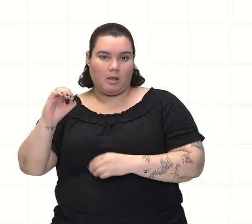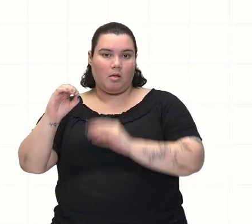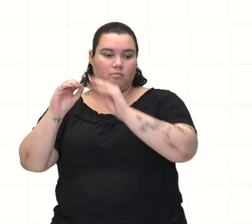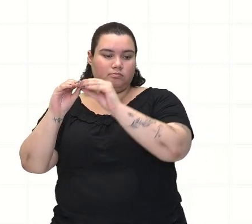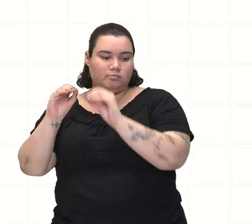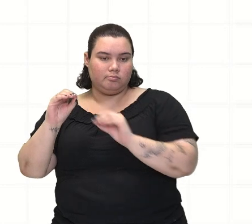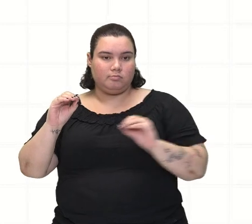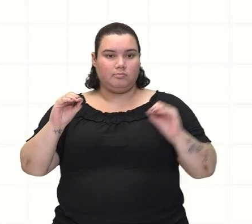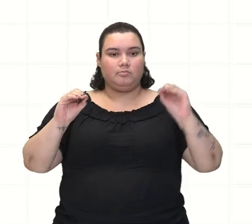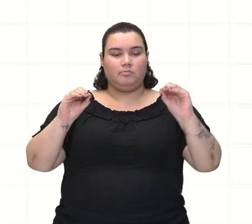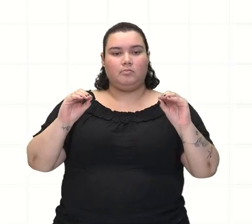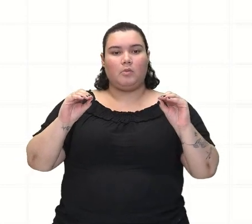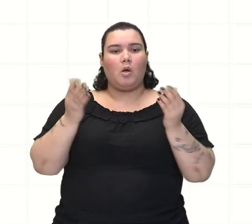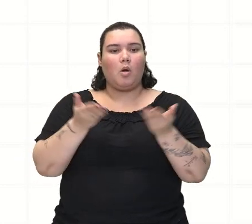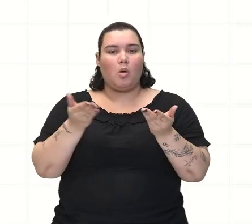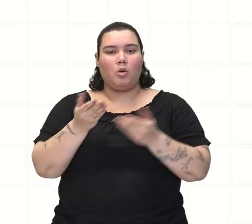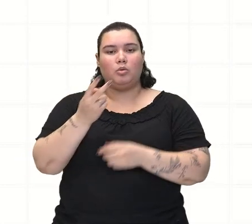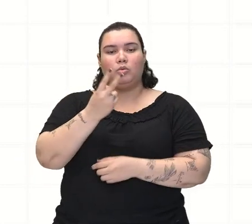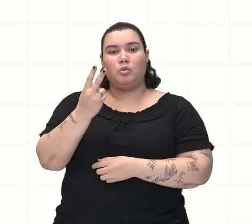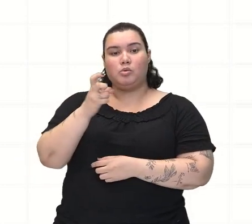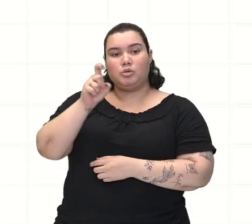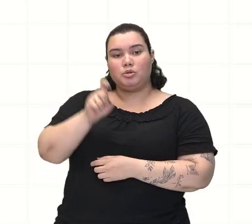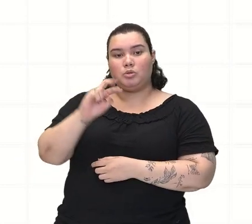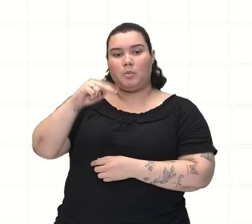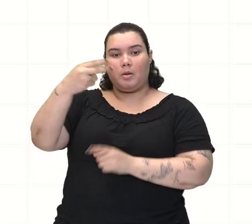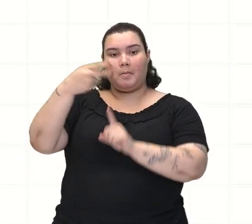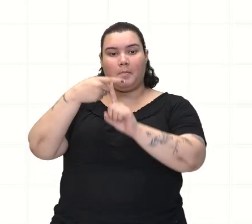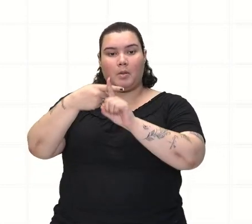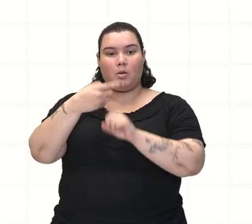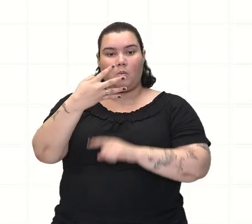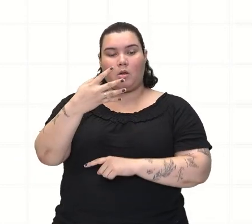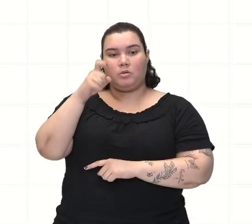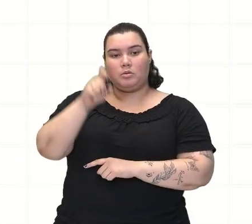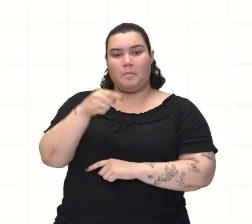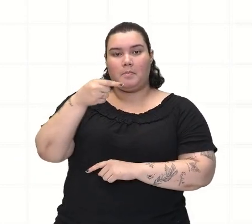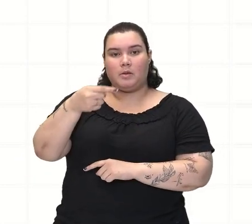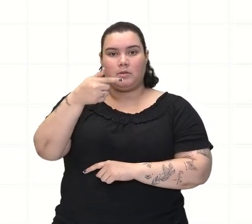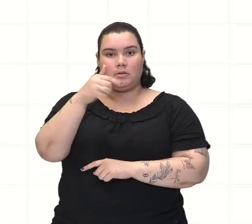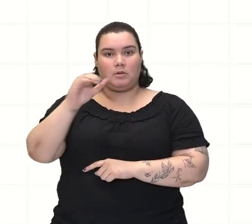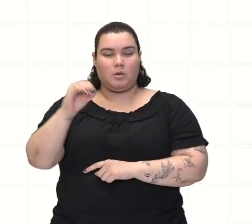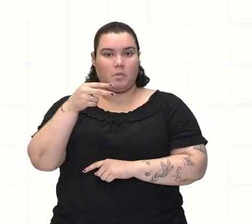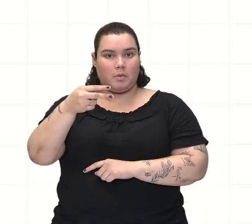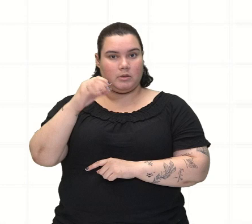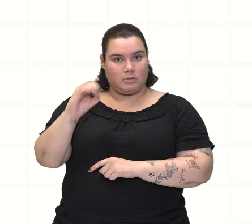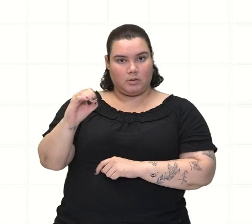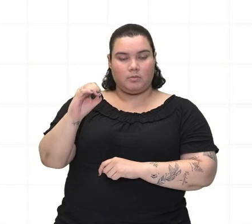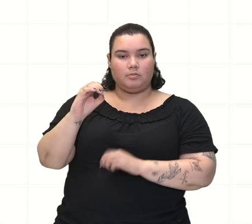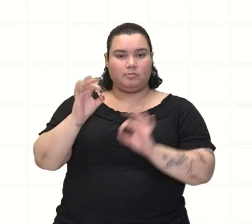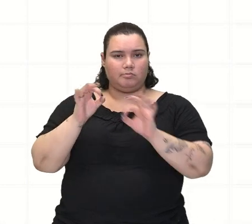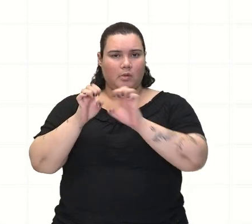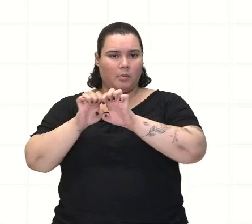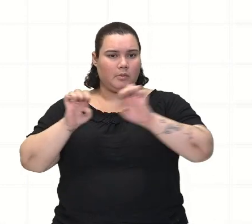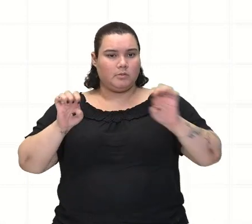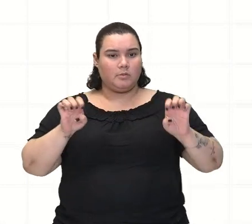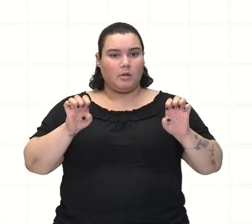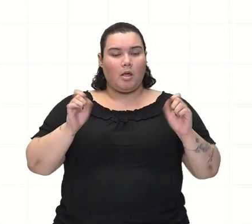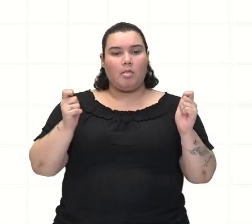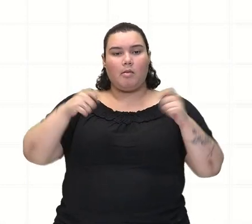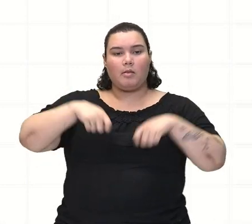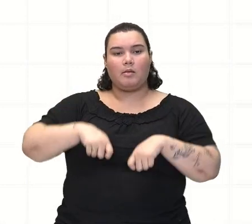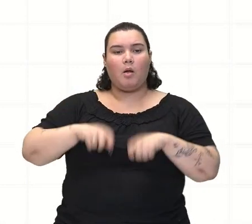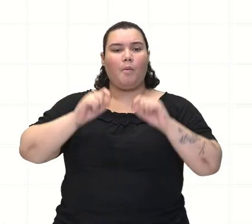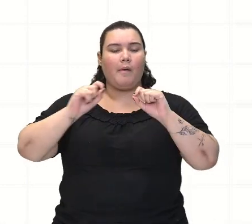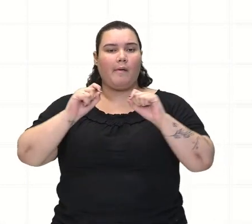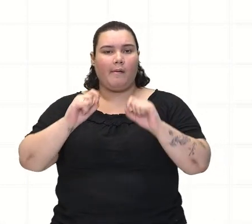Então, 2x² mais 4x menos 70 é igual a 0. Se eu observar aqui, ó, eu posso